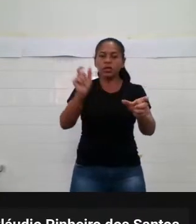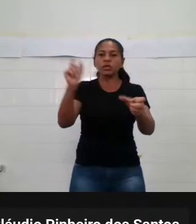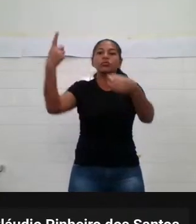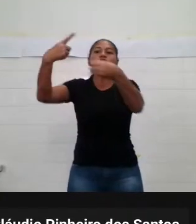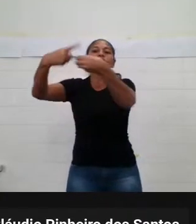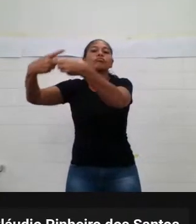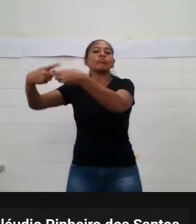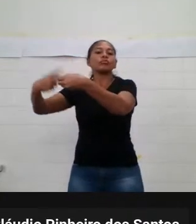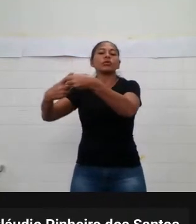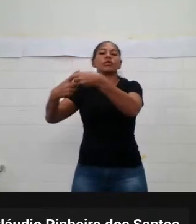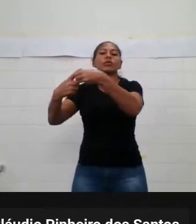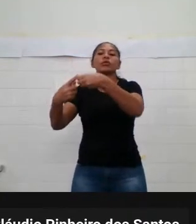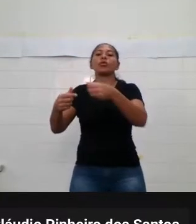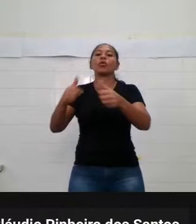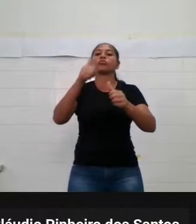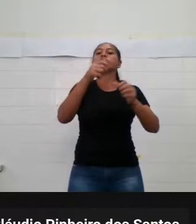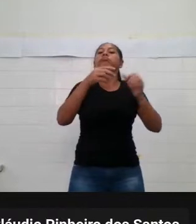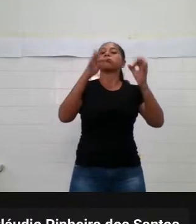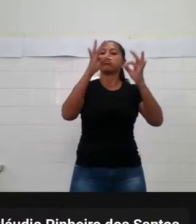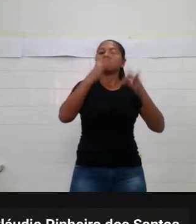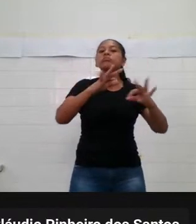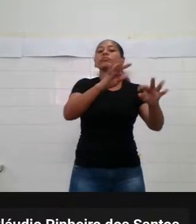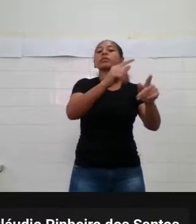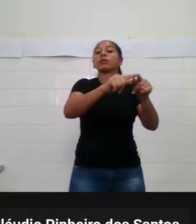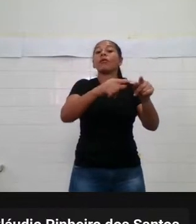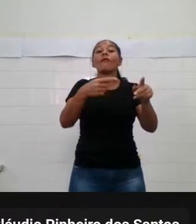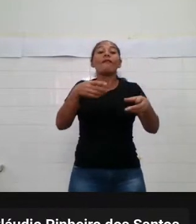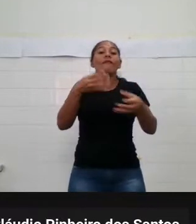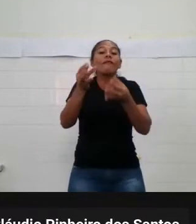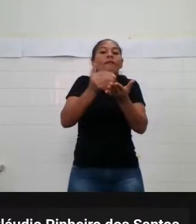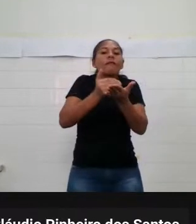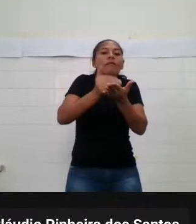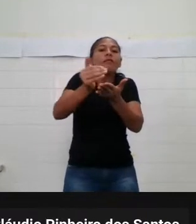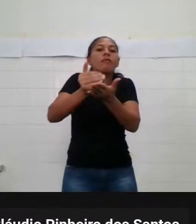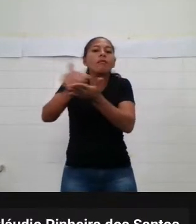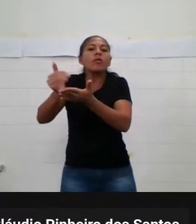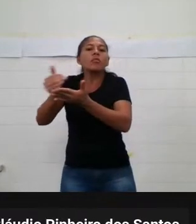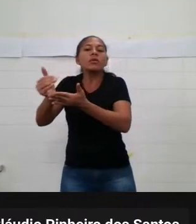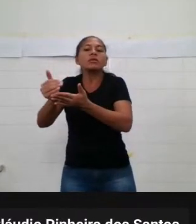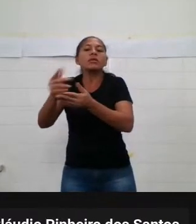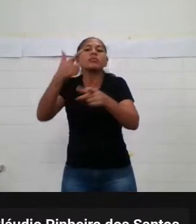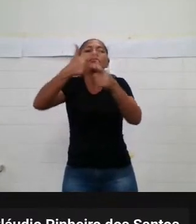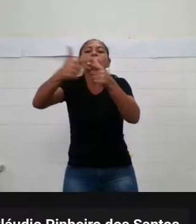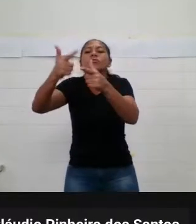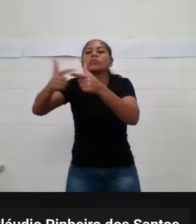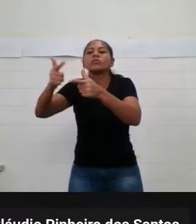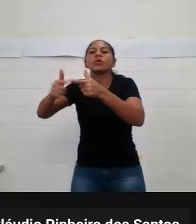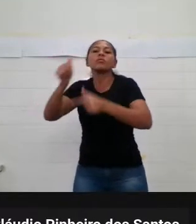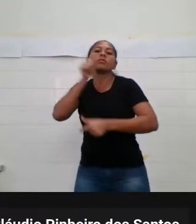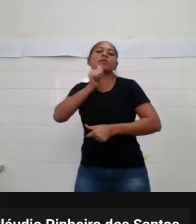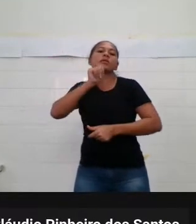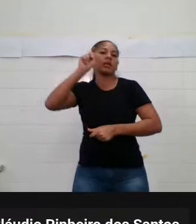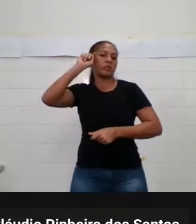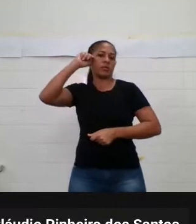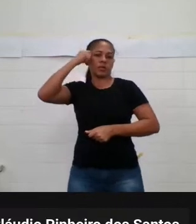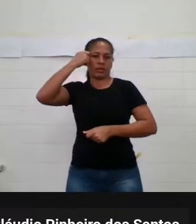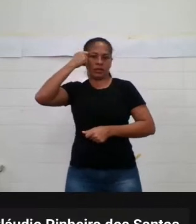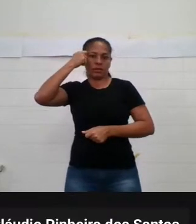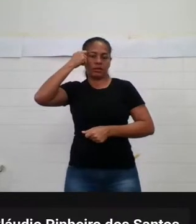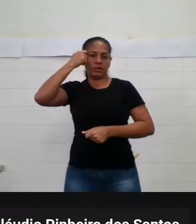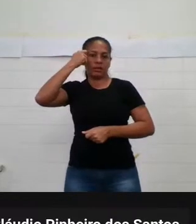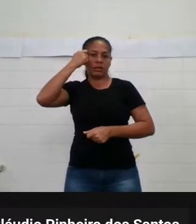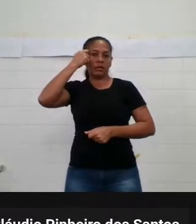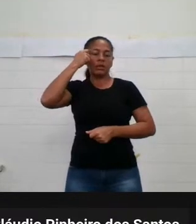para a capital. Vai tratar principalmente dos dilemas da mulher negra. Dos dilemas da mulher negra em relação